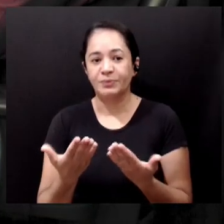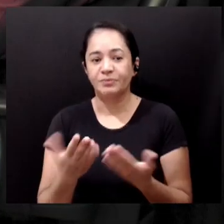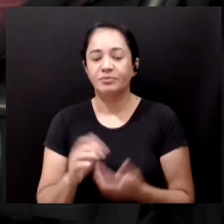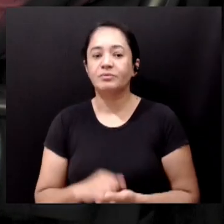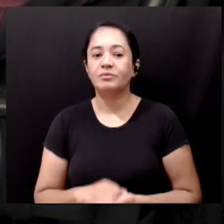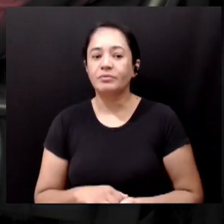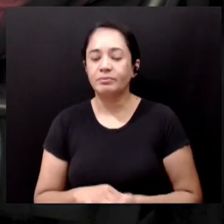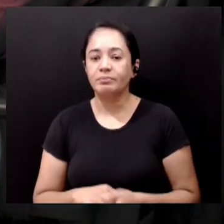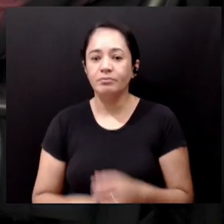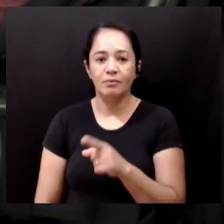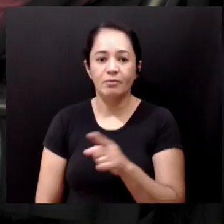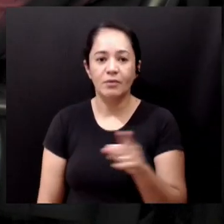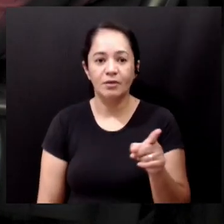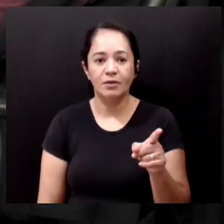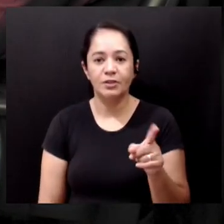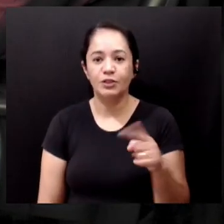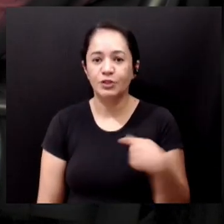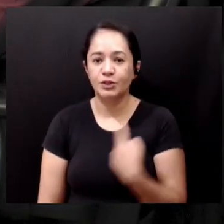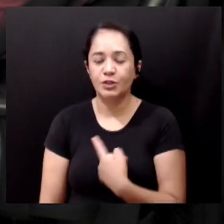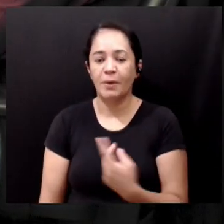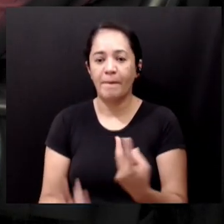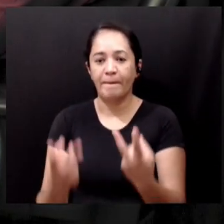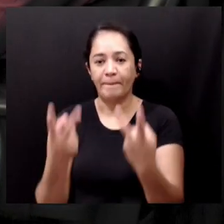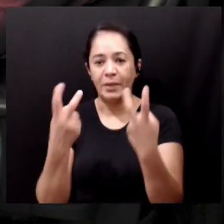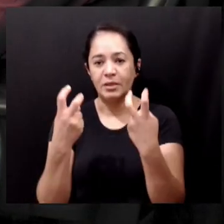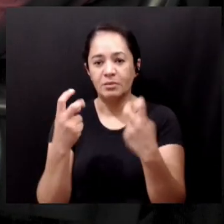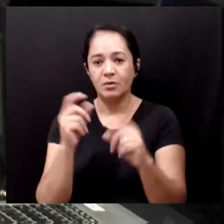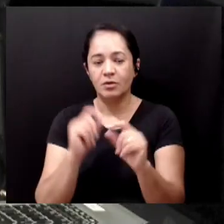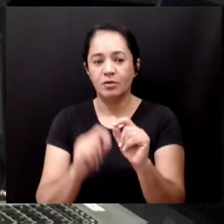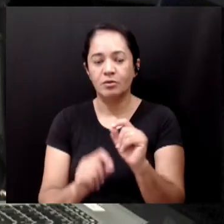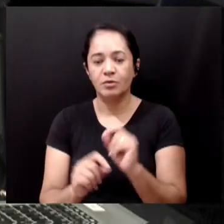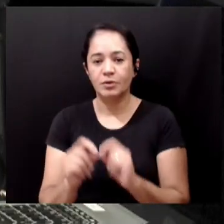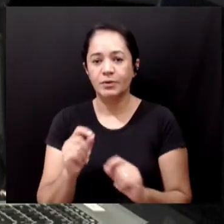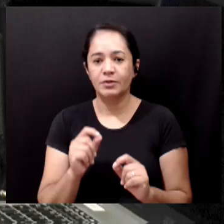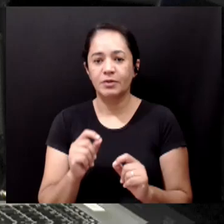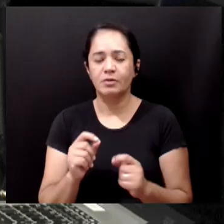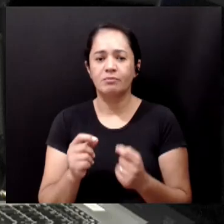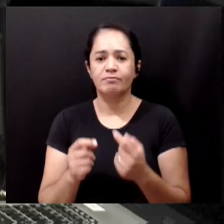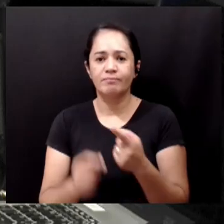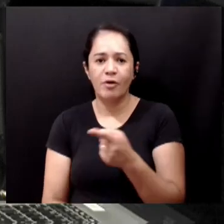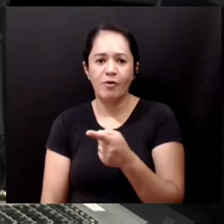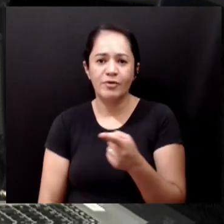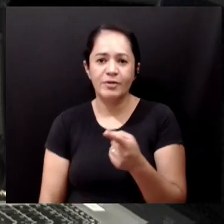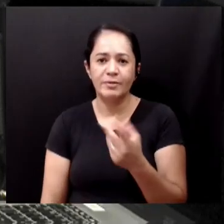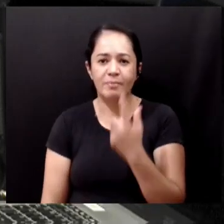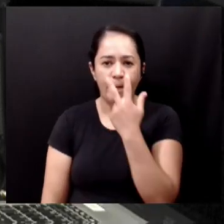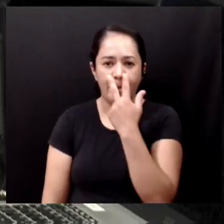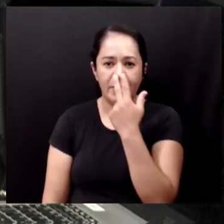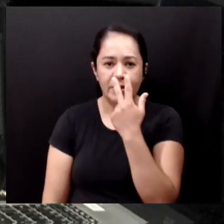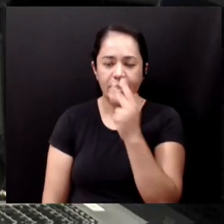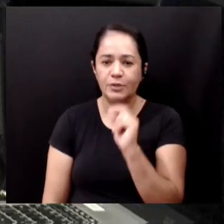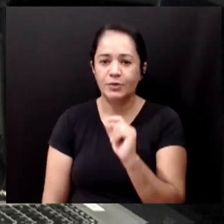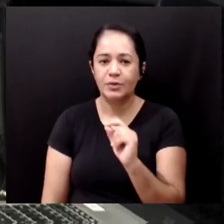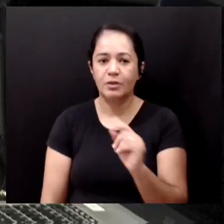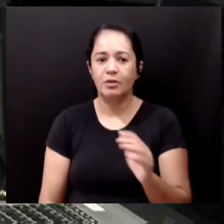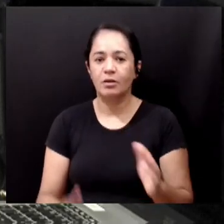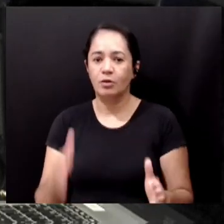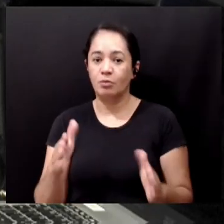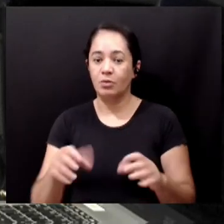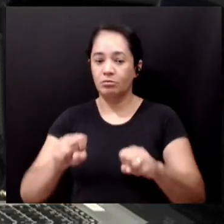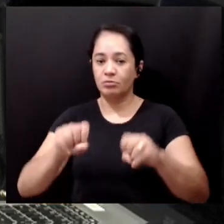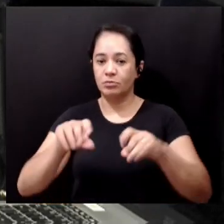a gente percebeu aqui na sua história, e você parece ser, claro, nas sessões tem toda uma ponderação, mas você parece ser sempre